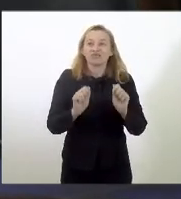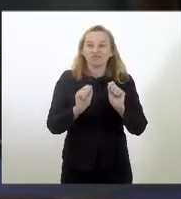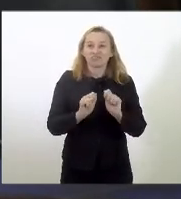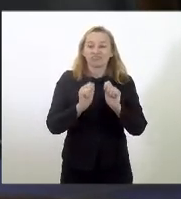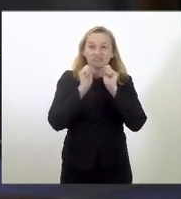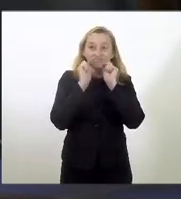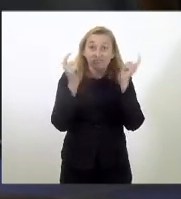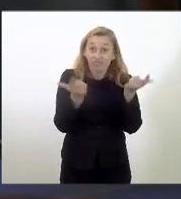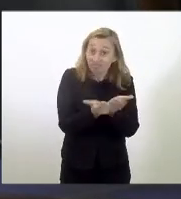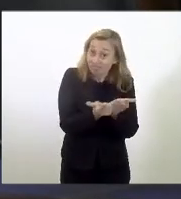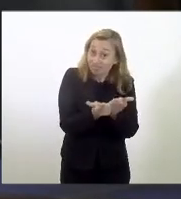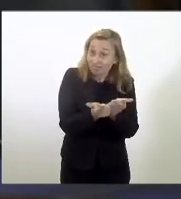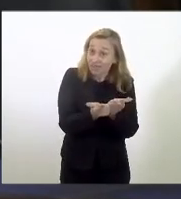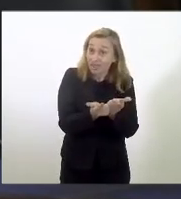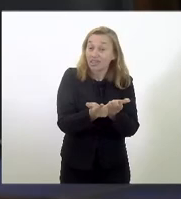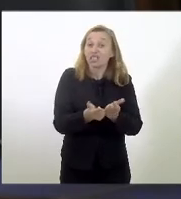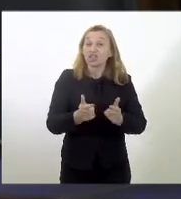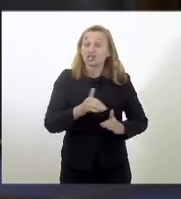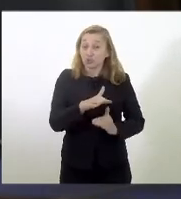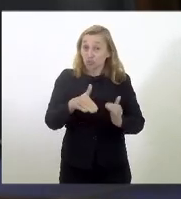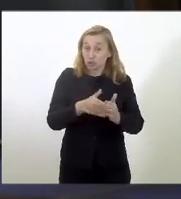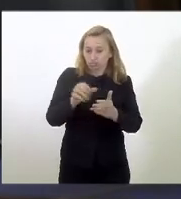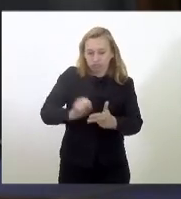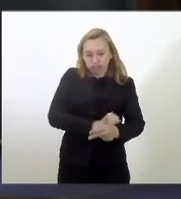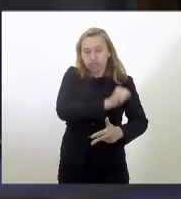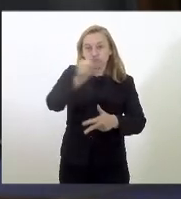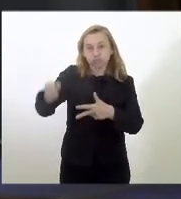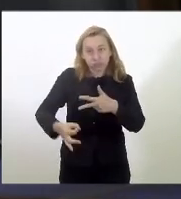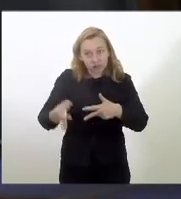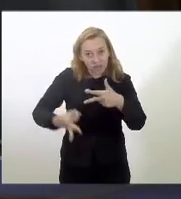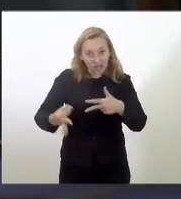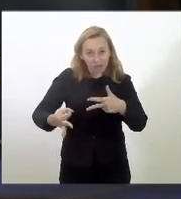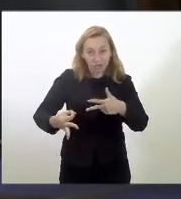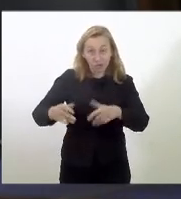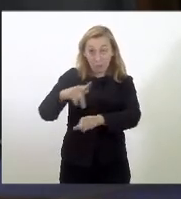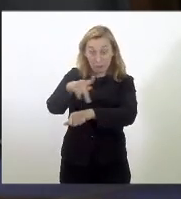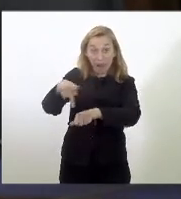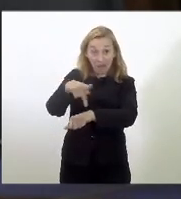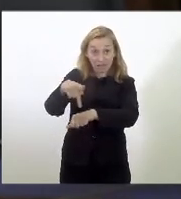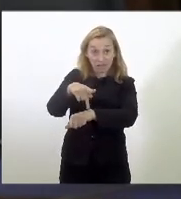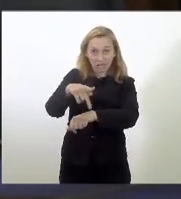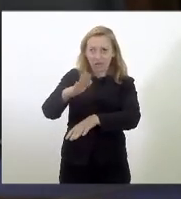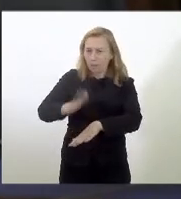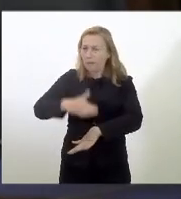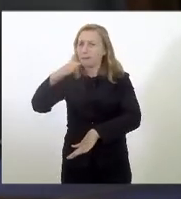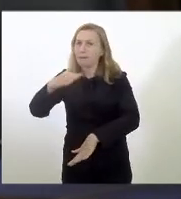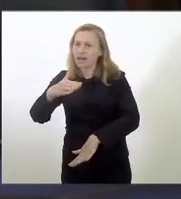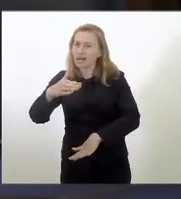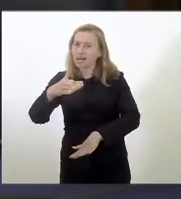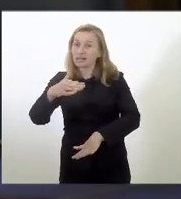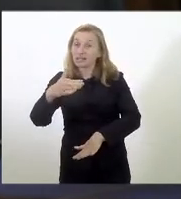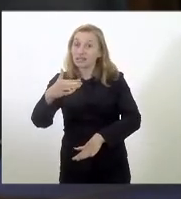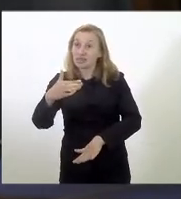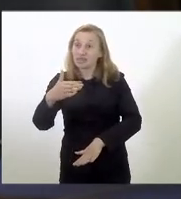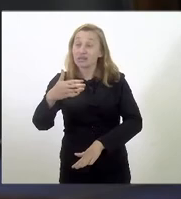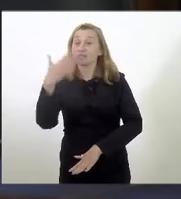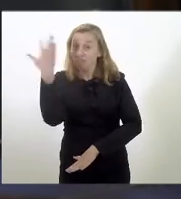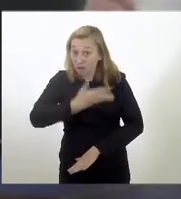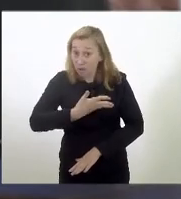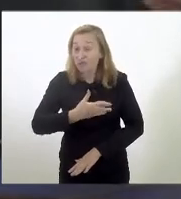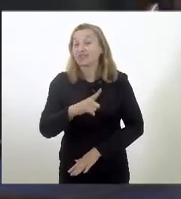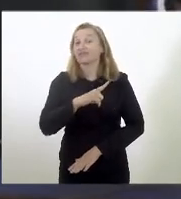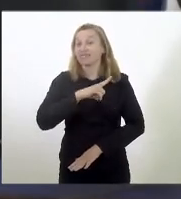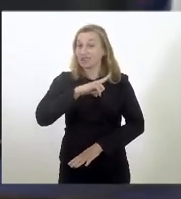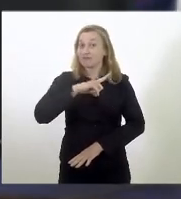Estado do Rio de Janeiro tenha sido, de todos os poderes desse país, aquele que foi mais colocado à prova nos últimos anos, nessa